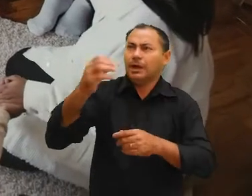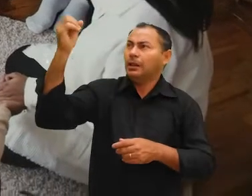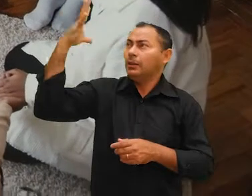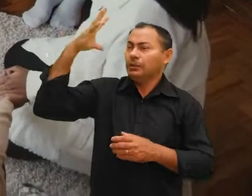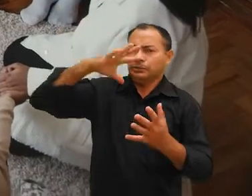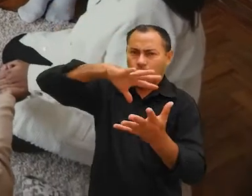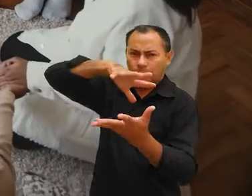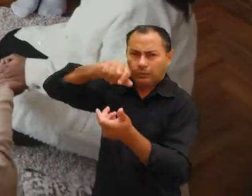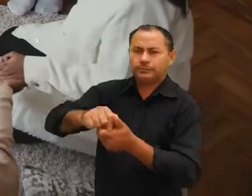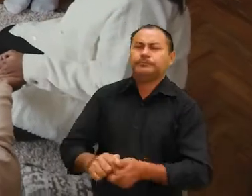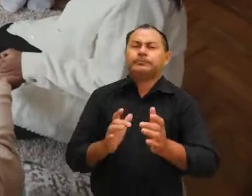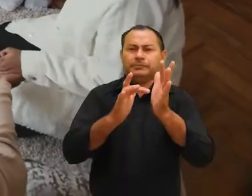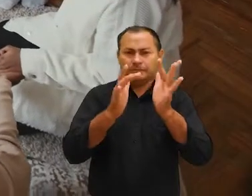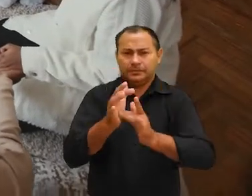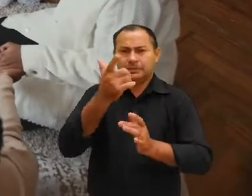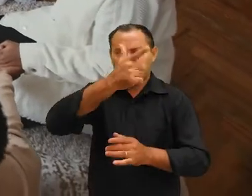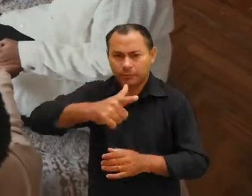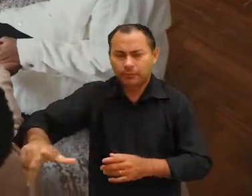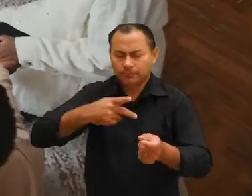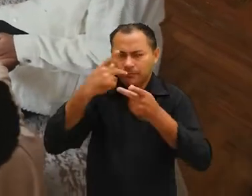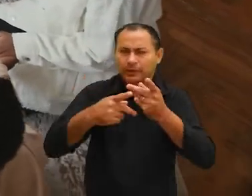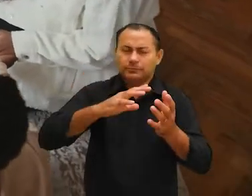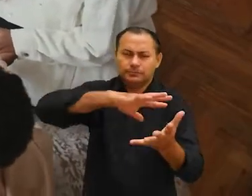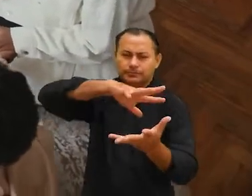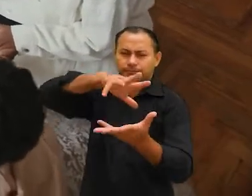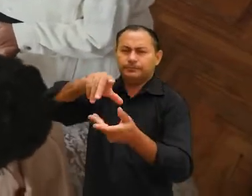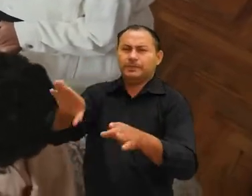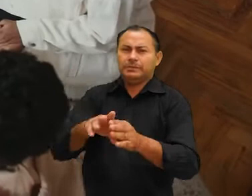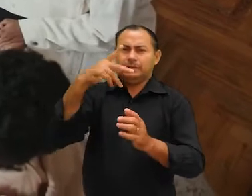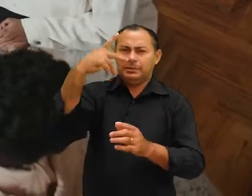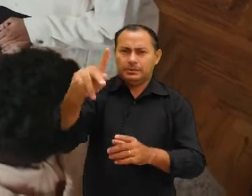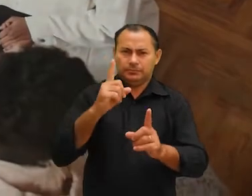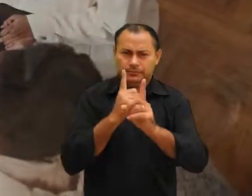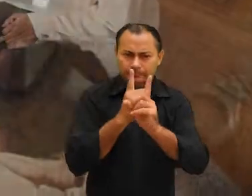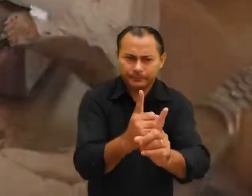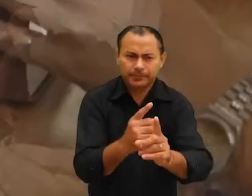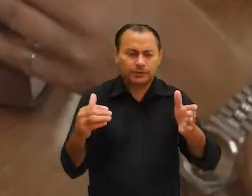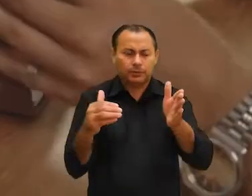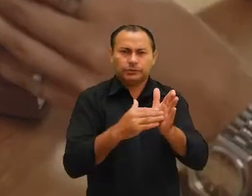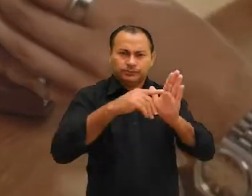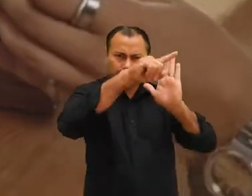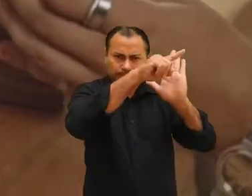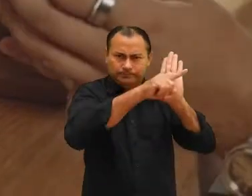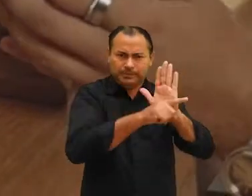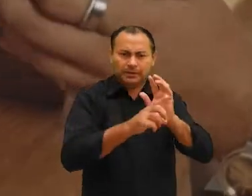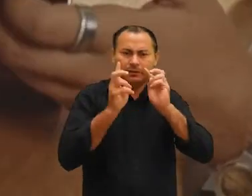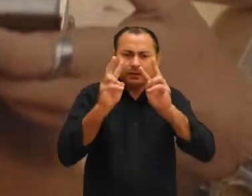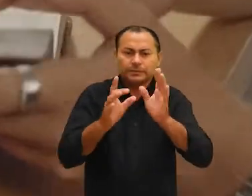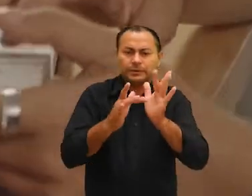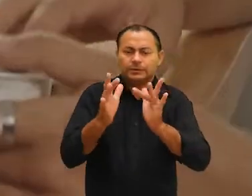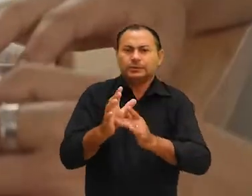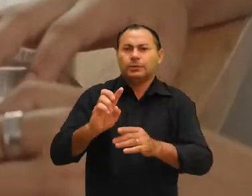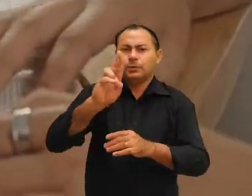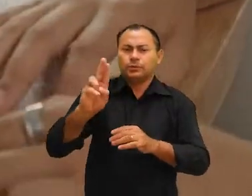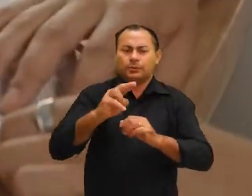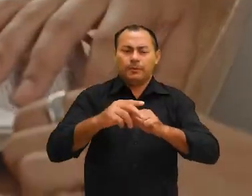luz do mundo mais uma vez vemos que Jesus está falando algo sobre o mundo e sobre os seus discípulos no último programa Vimos que